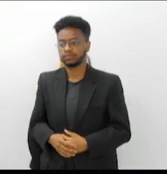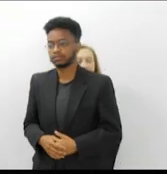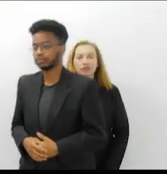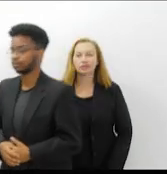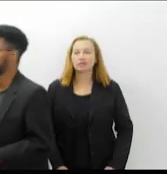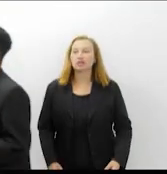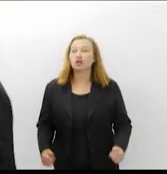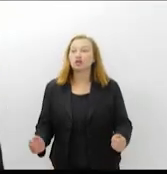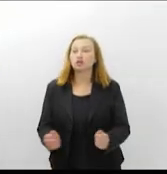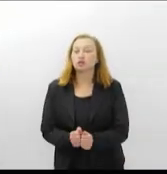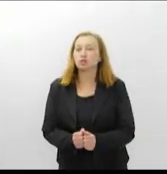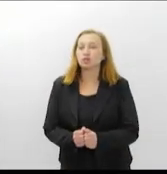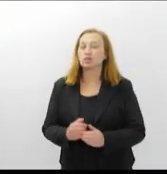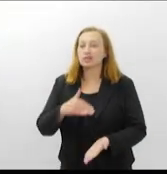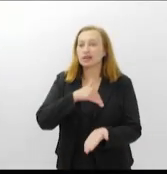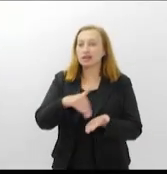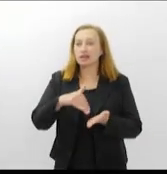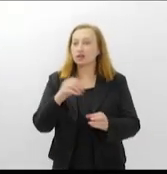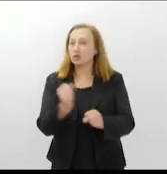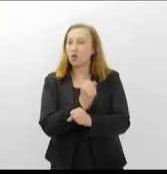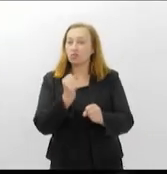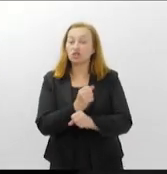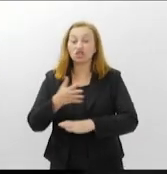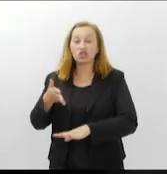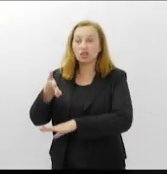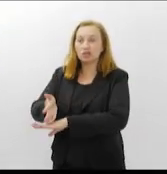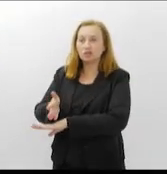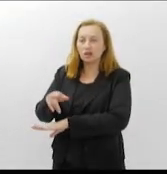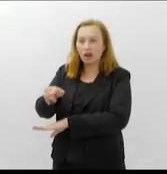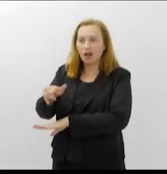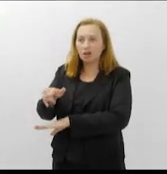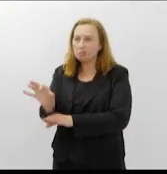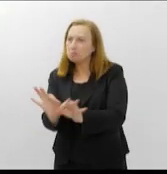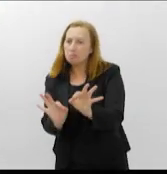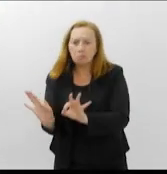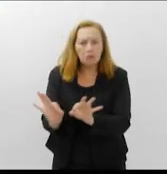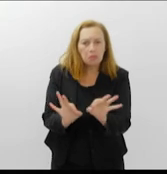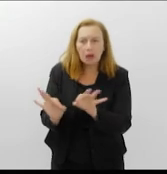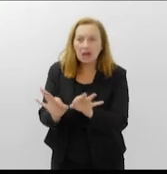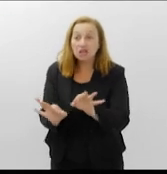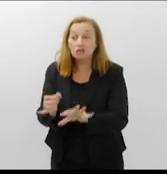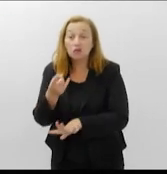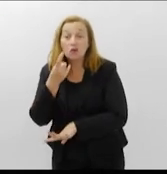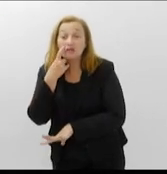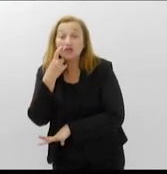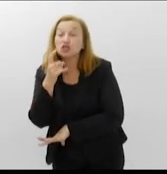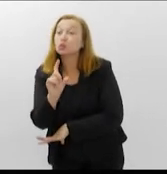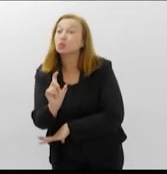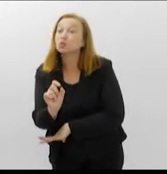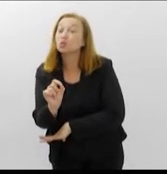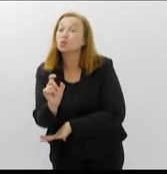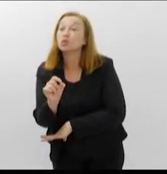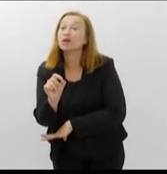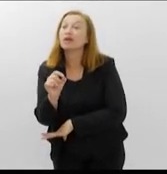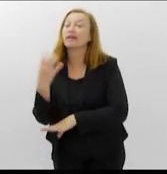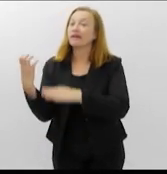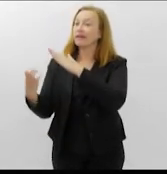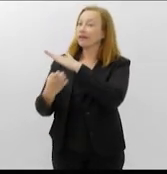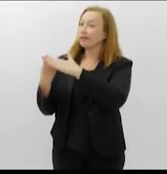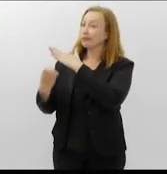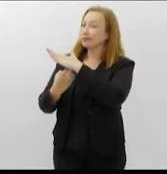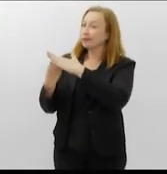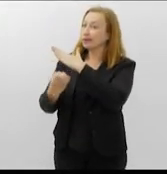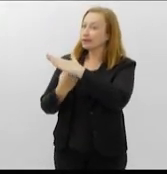de obras, chegando lá, foi feita toda uma operação e foi constatado que a concessionária